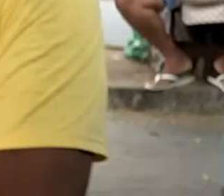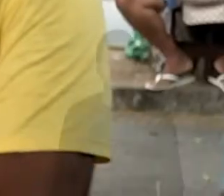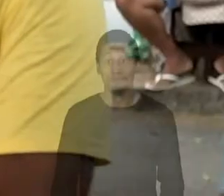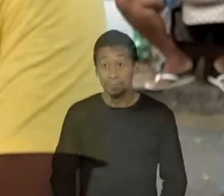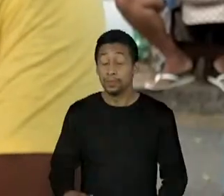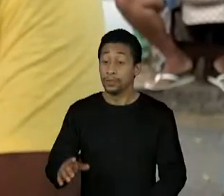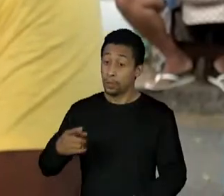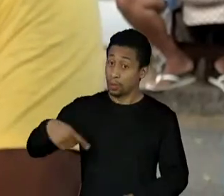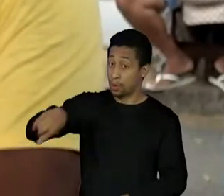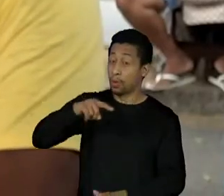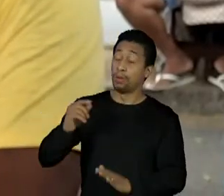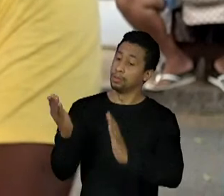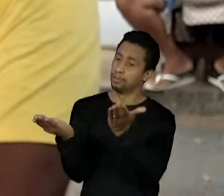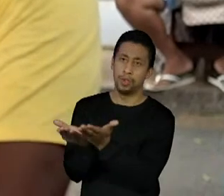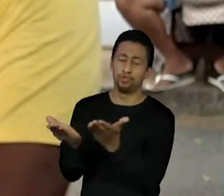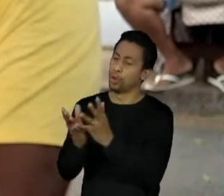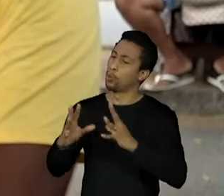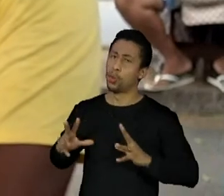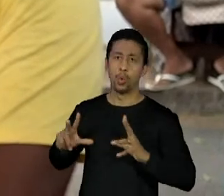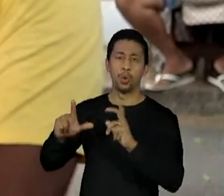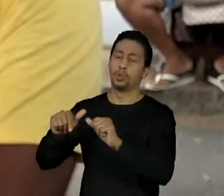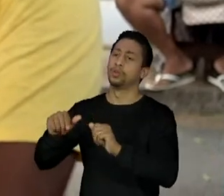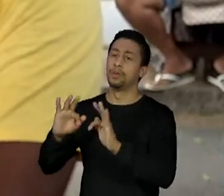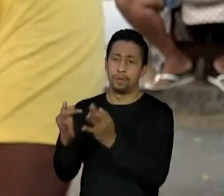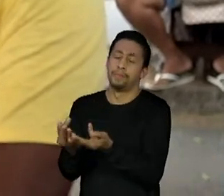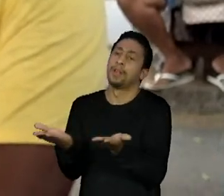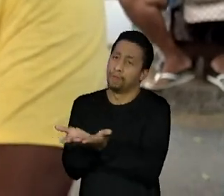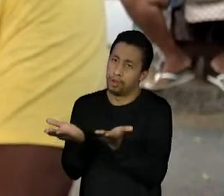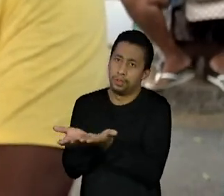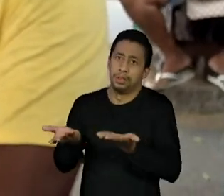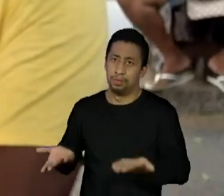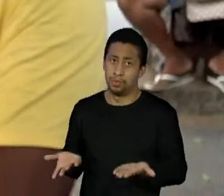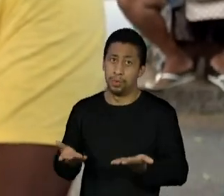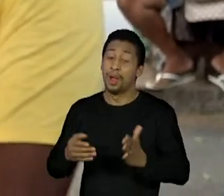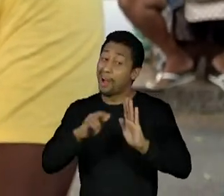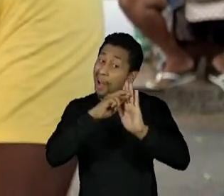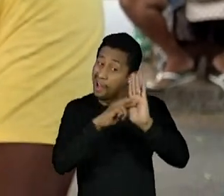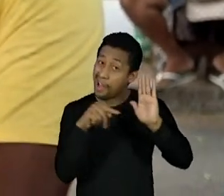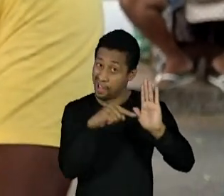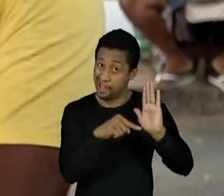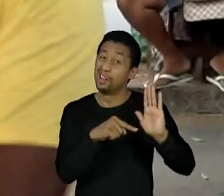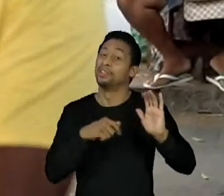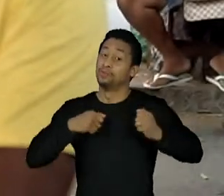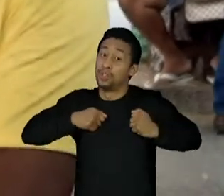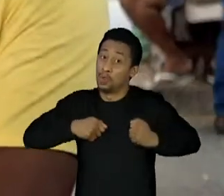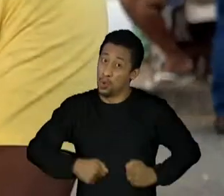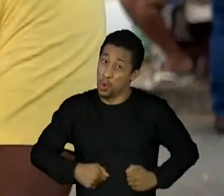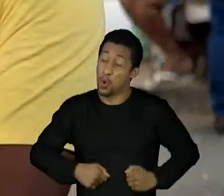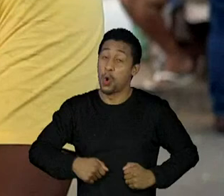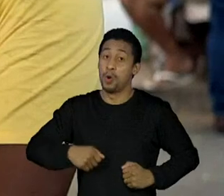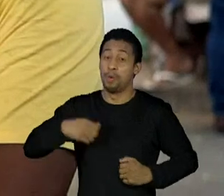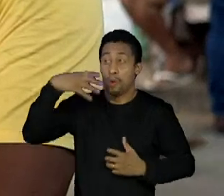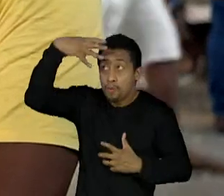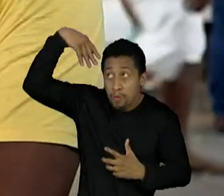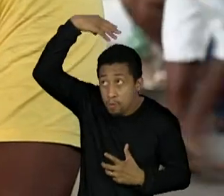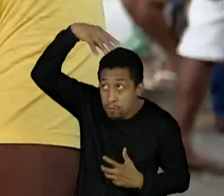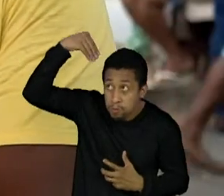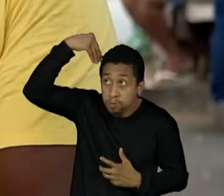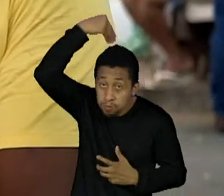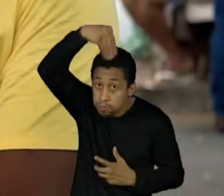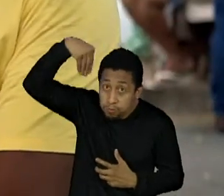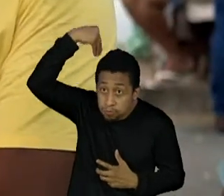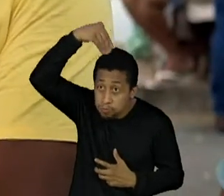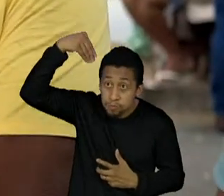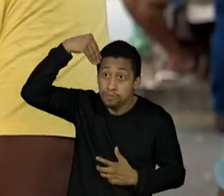Nós somos evangélicos, todos nós da família somos evangélicos. Então, a hidromentália do vestimento tradicional da baiana